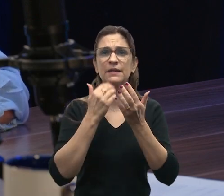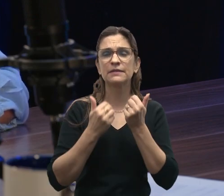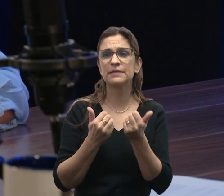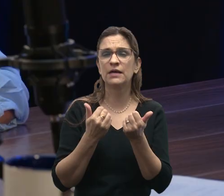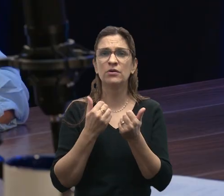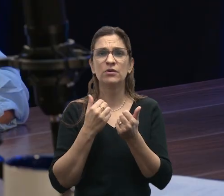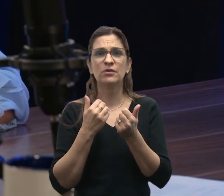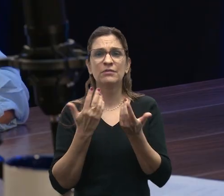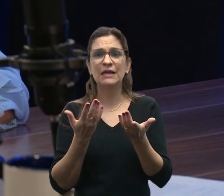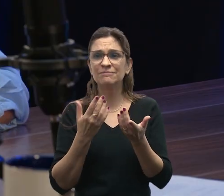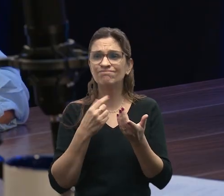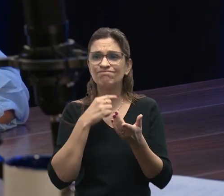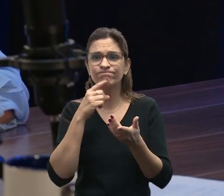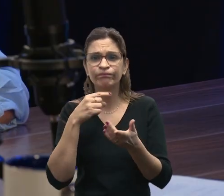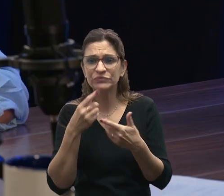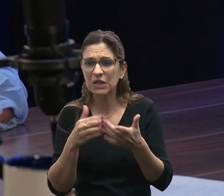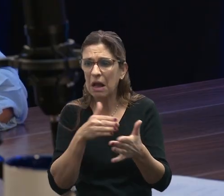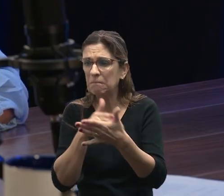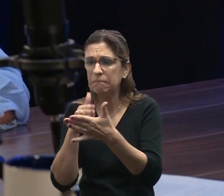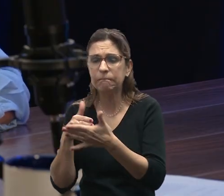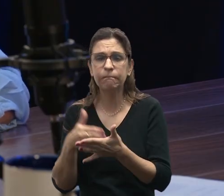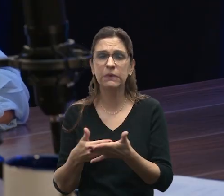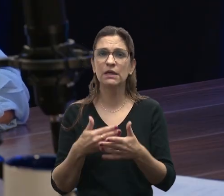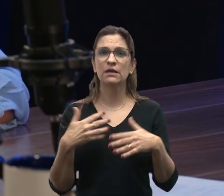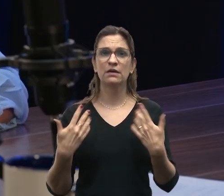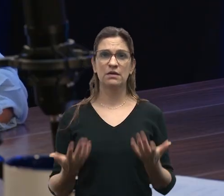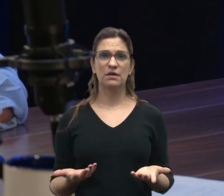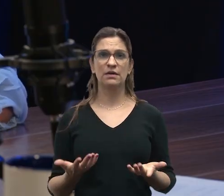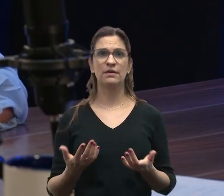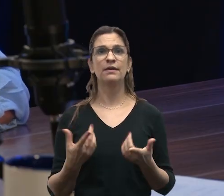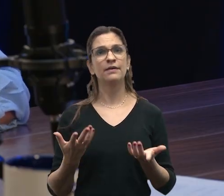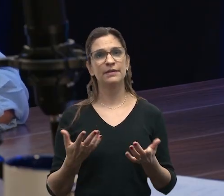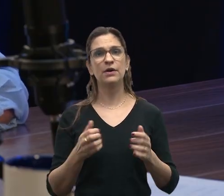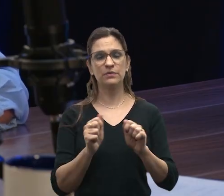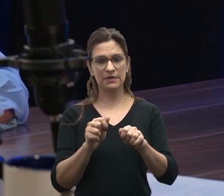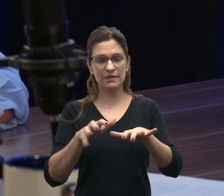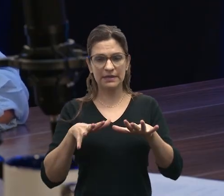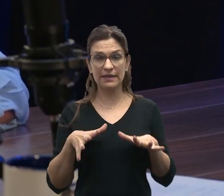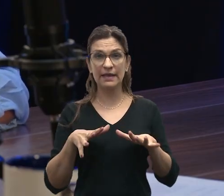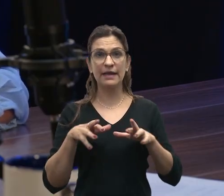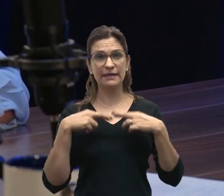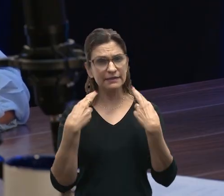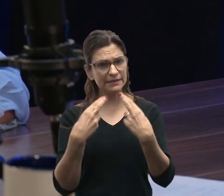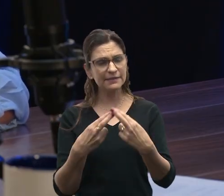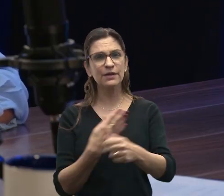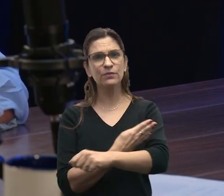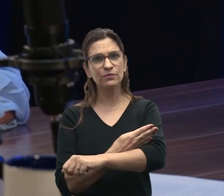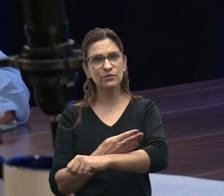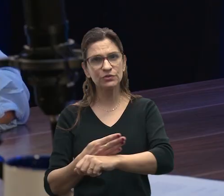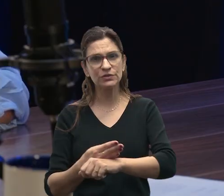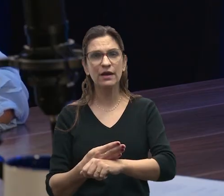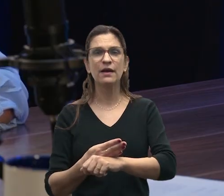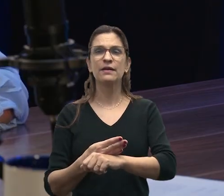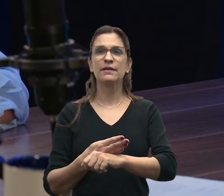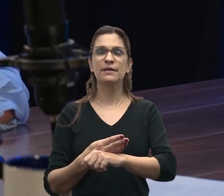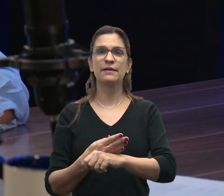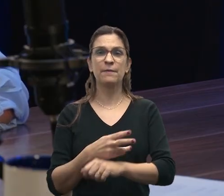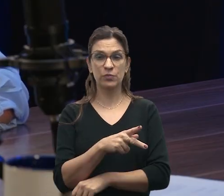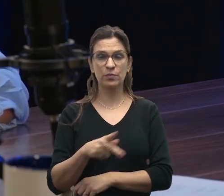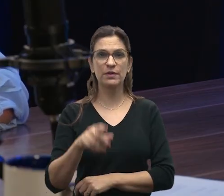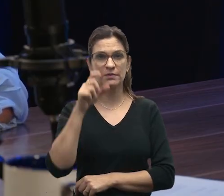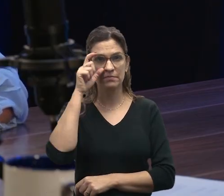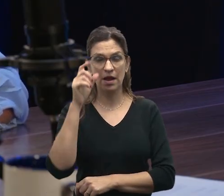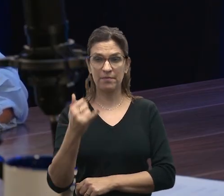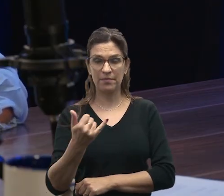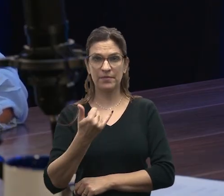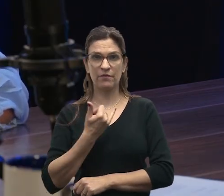conseguir. Então, assim, no meio da sessão, o presidente Pape me chamou e disse, olha, Luiz, acabei de receber um telefonema da prefeita,